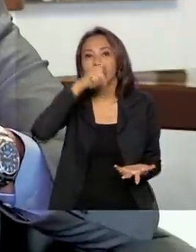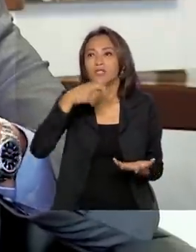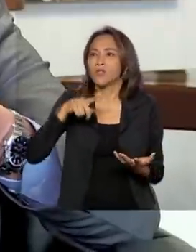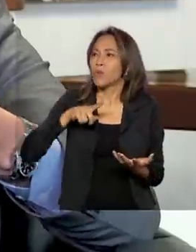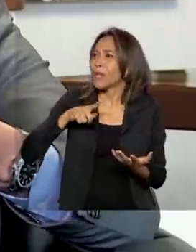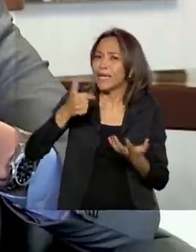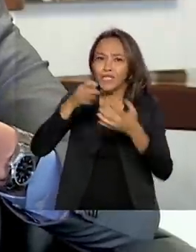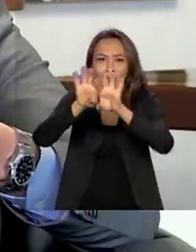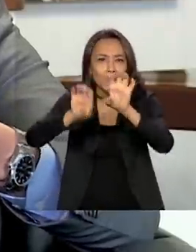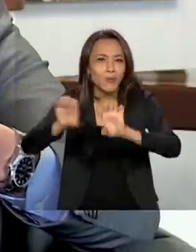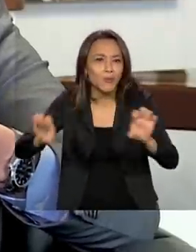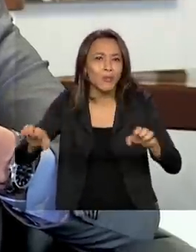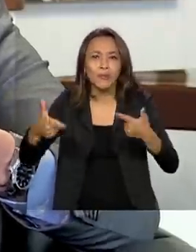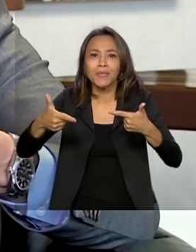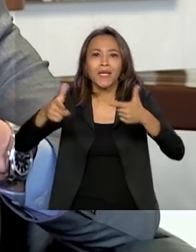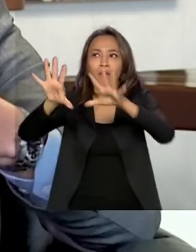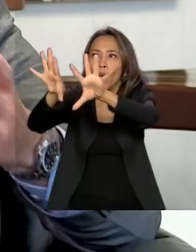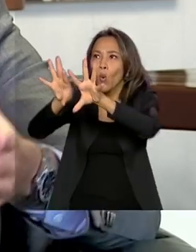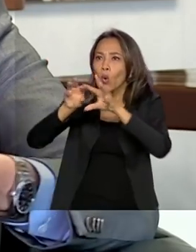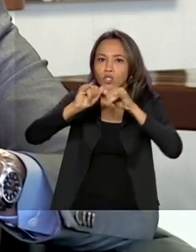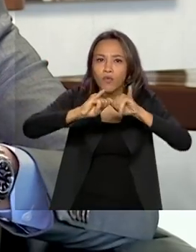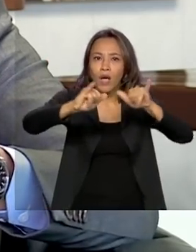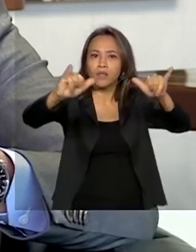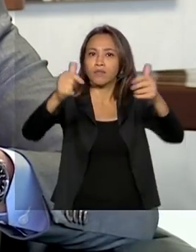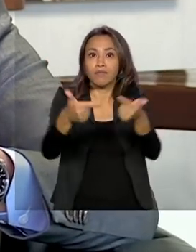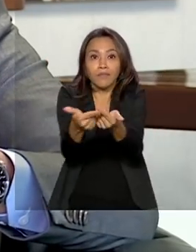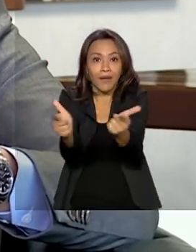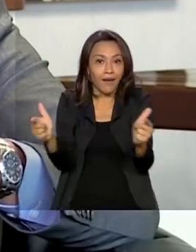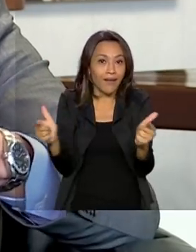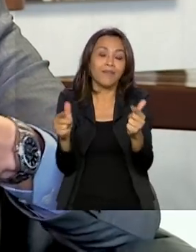turista, não há divulgação, e para tudo isso é